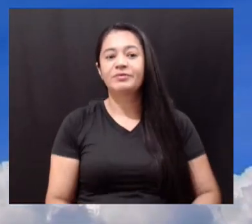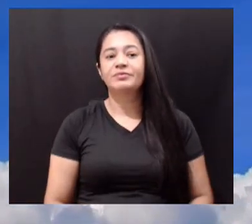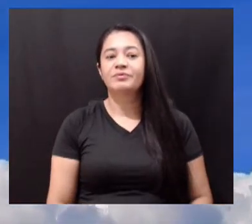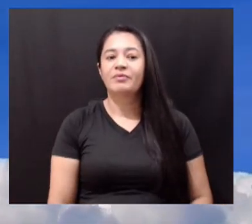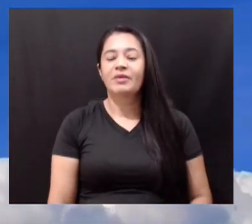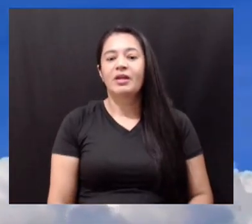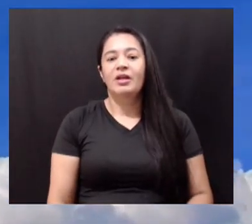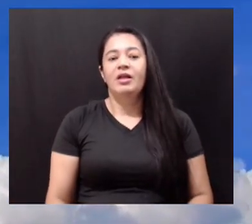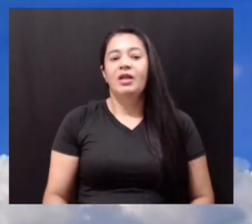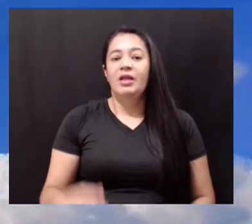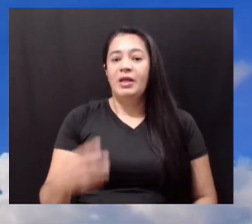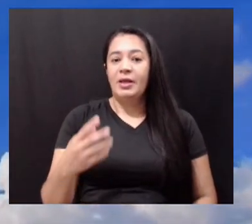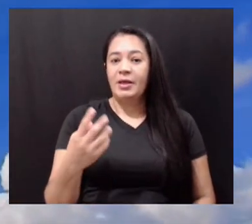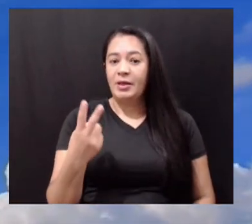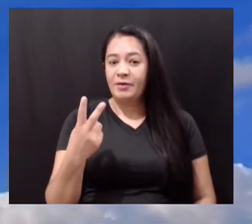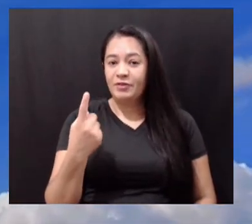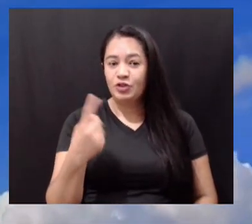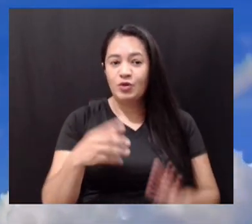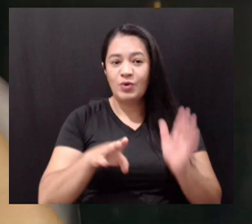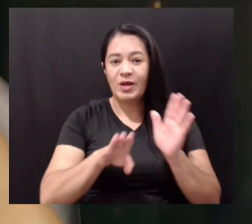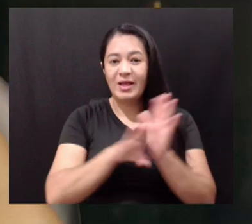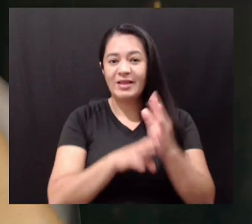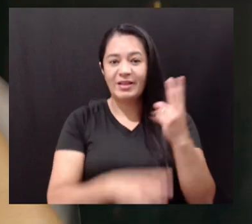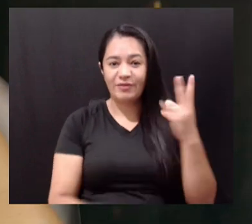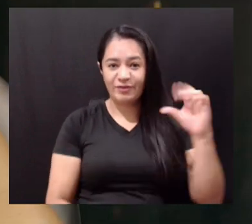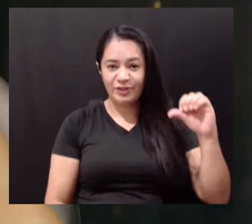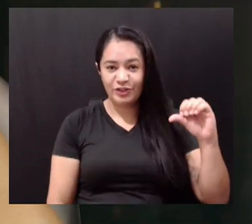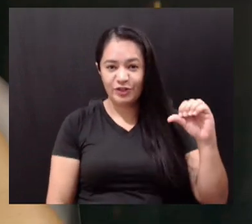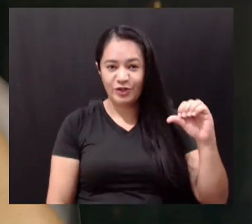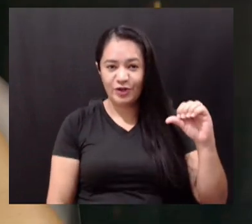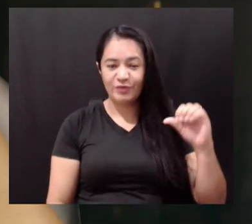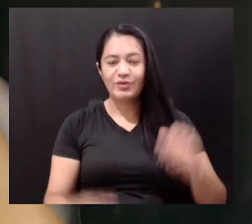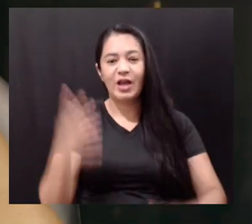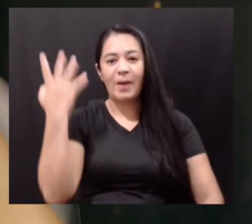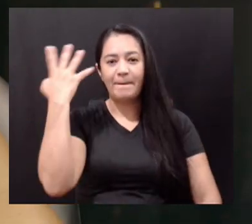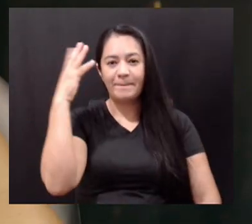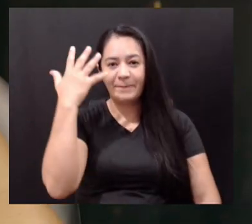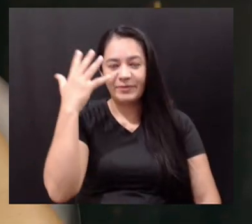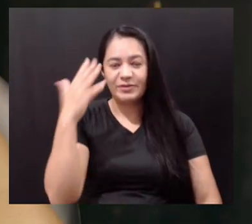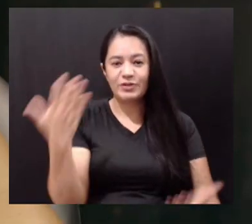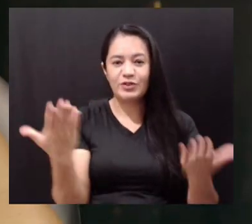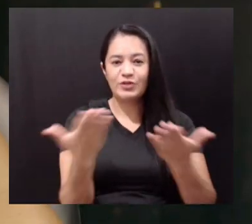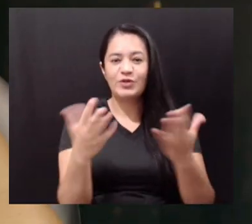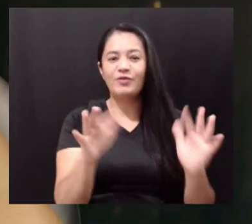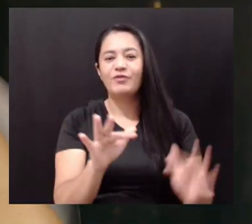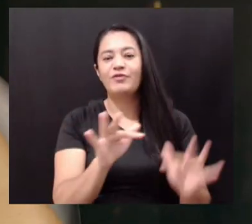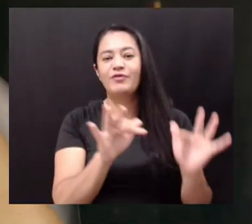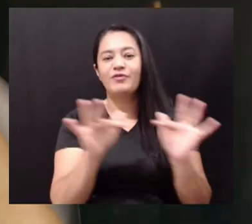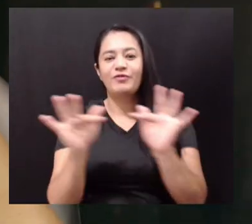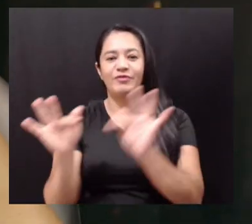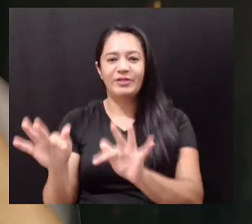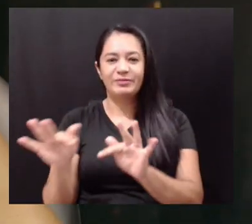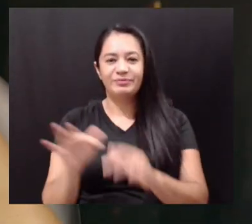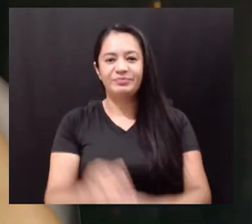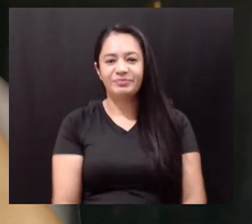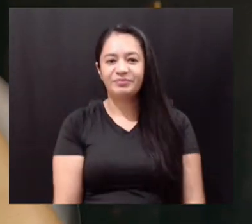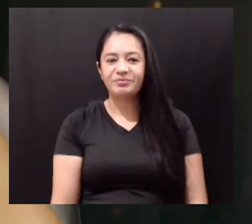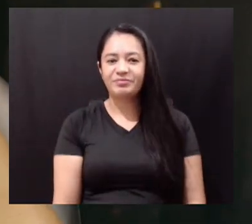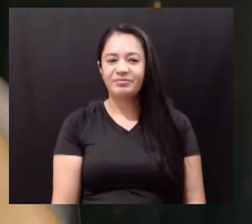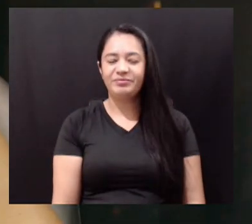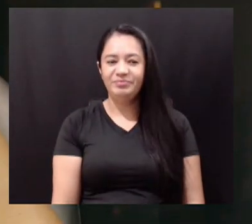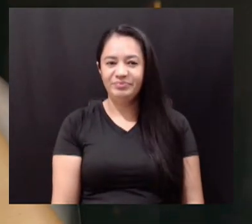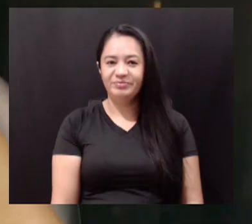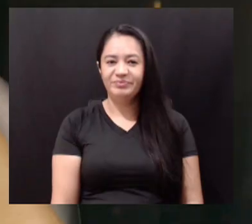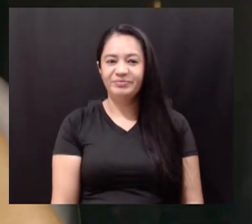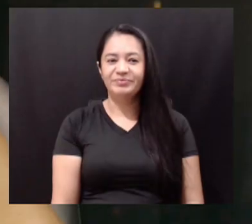máxima 29. Essa foi a previsão do tempo para este final de semana aqui na nossa metrópole.